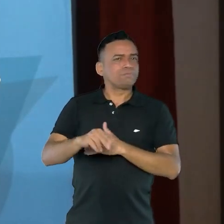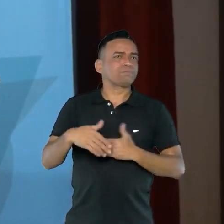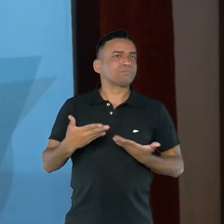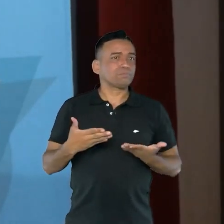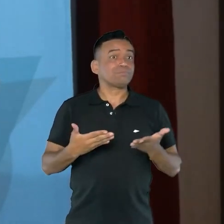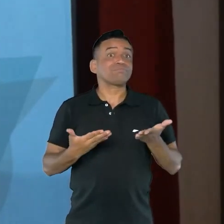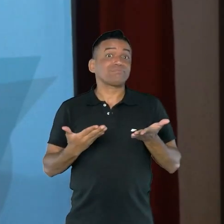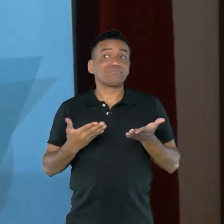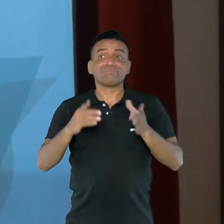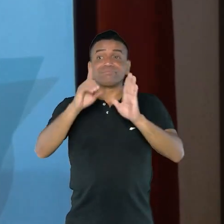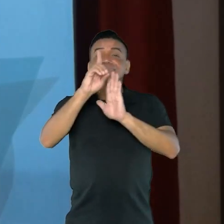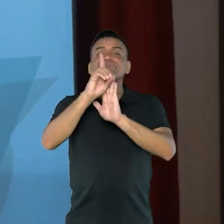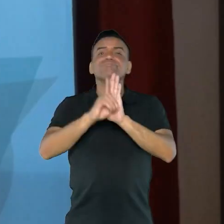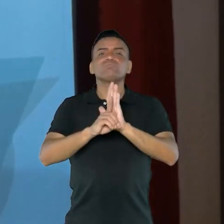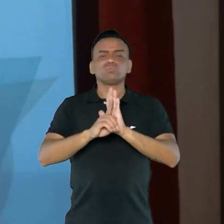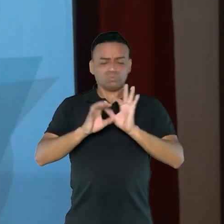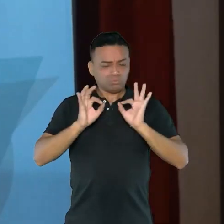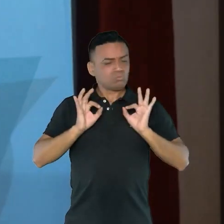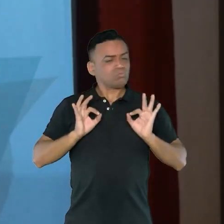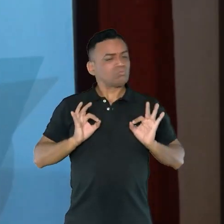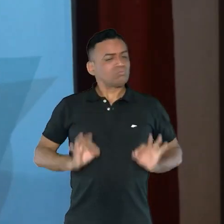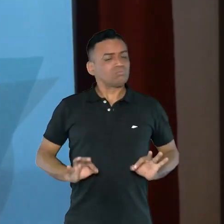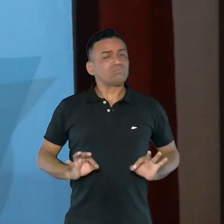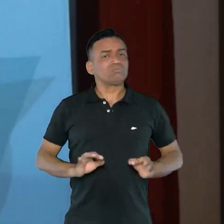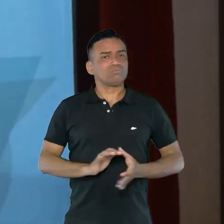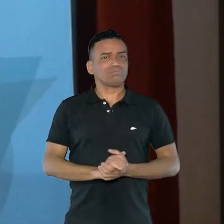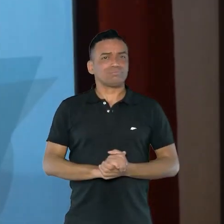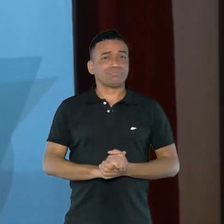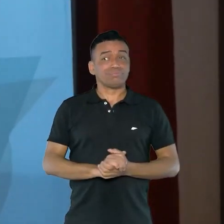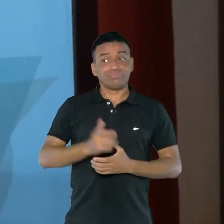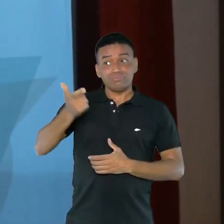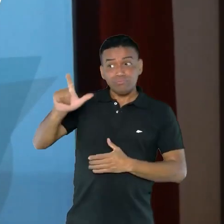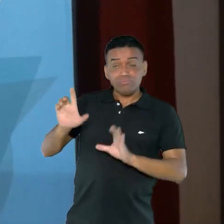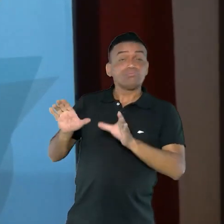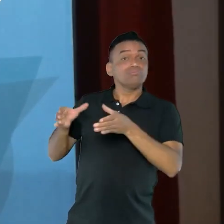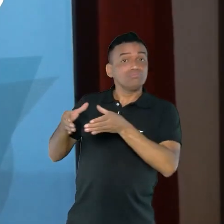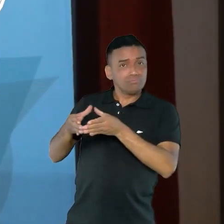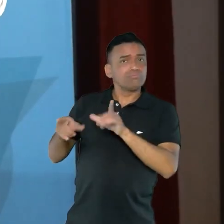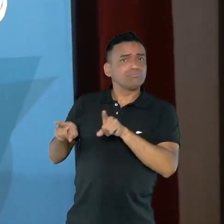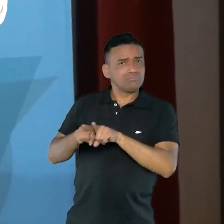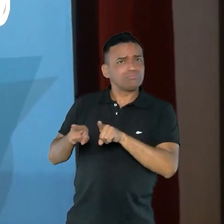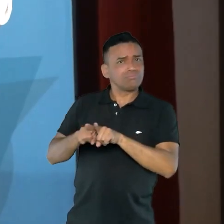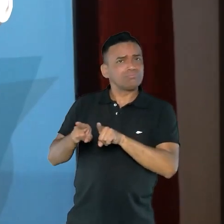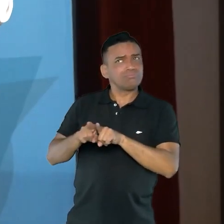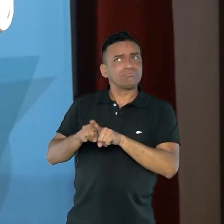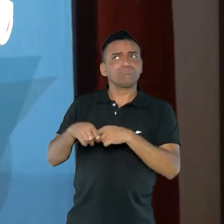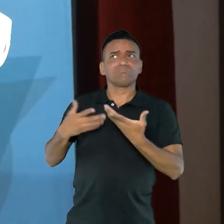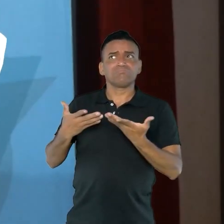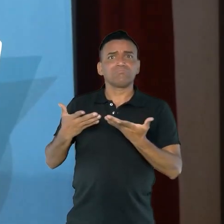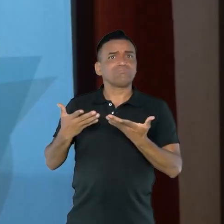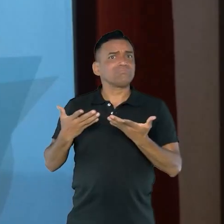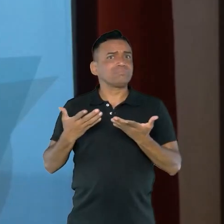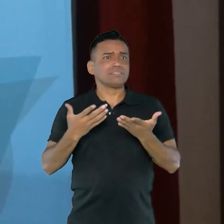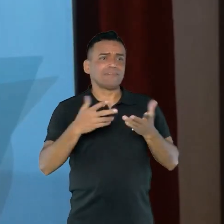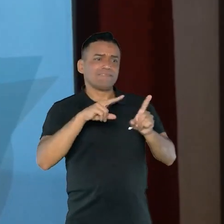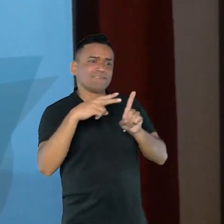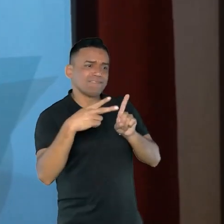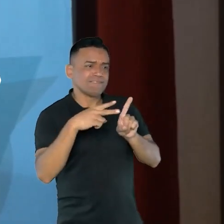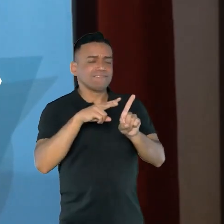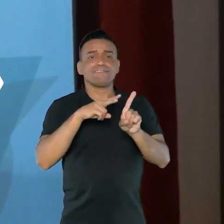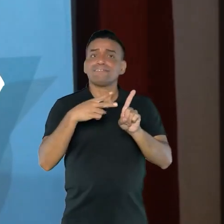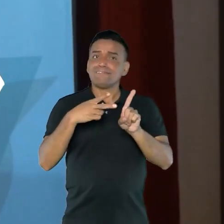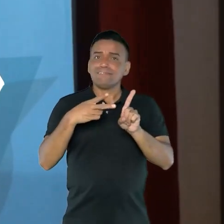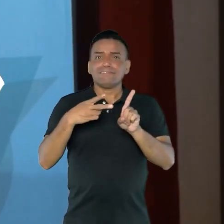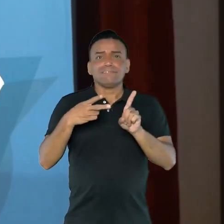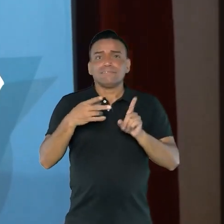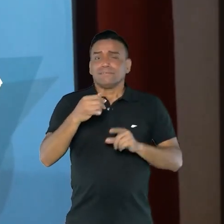têm essa pauta a partir de outras perspectivas, como, por exemplo, as pessoas trans, né? Que até